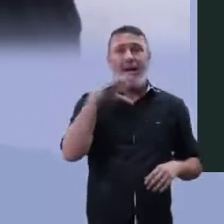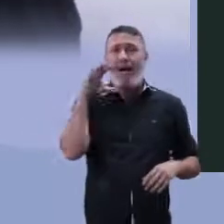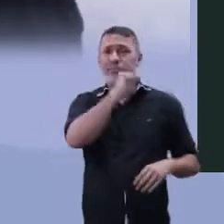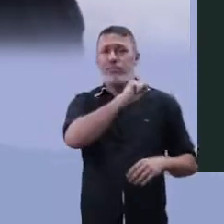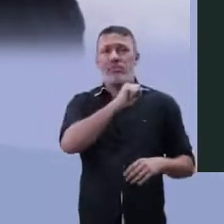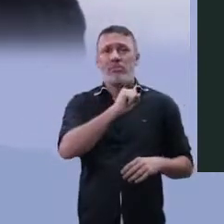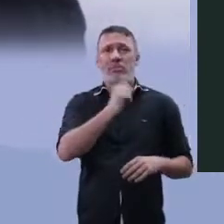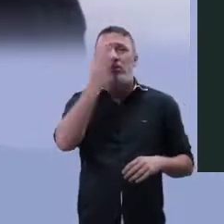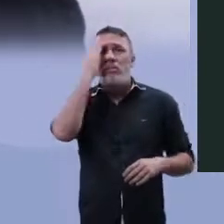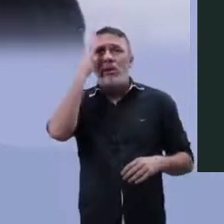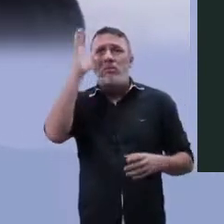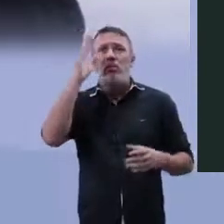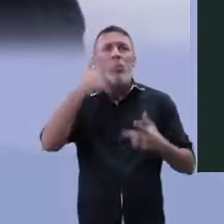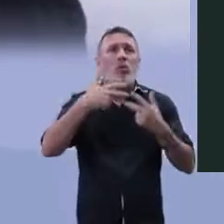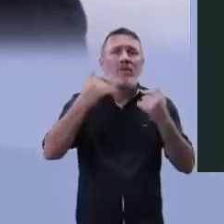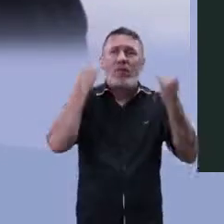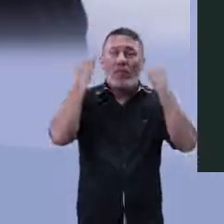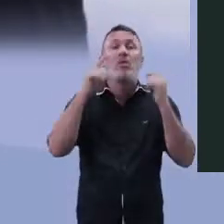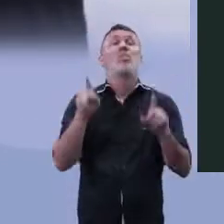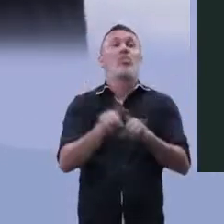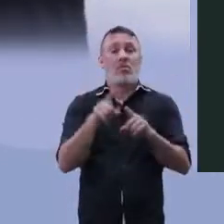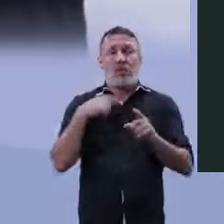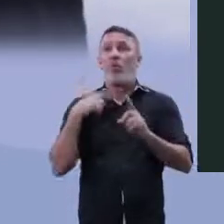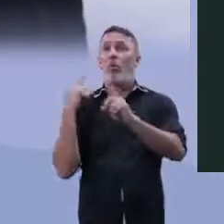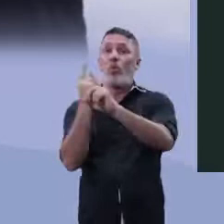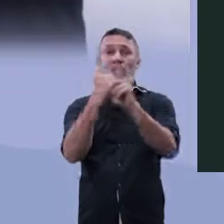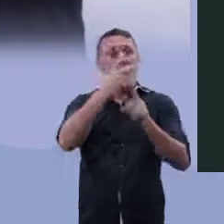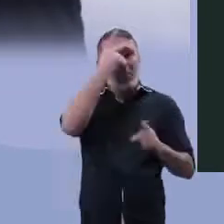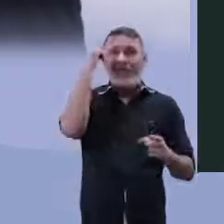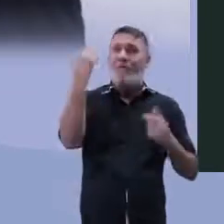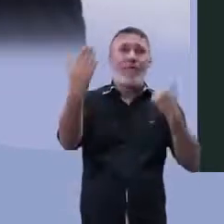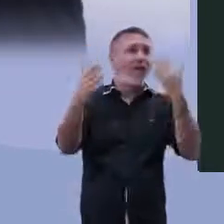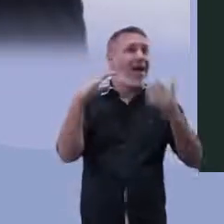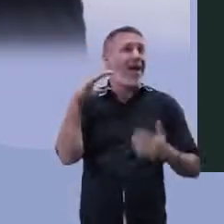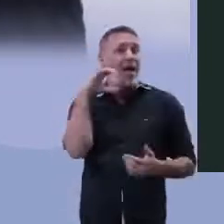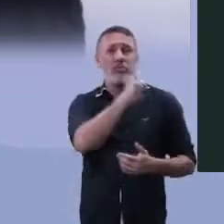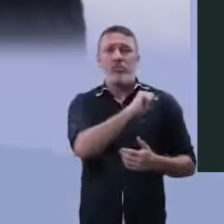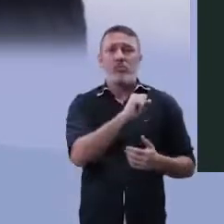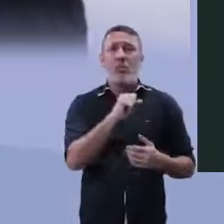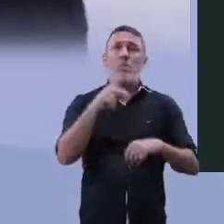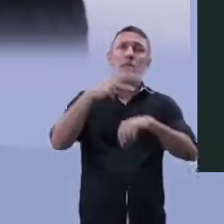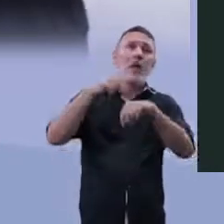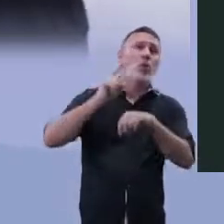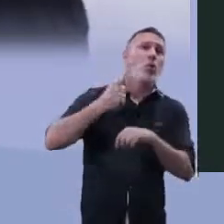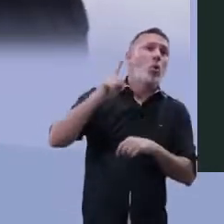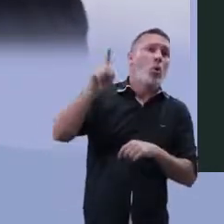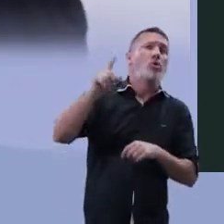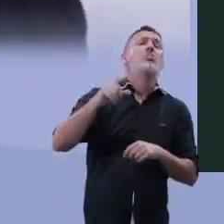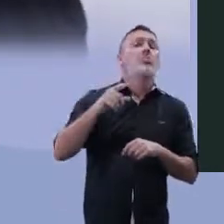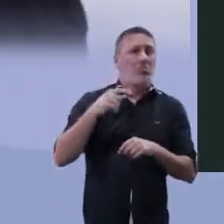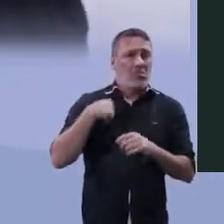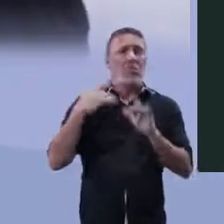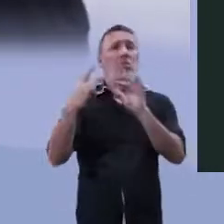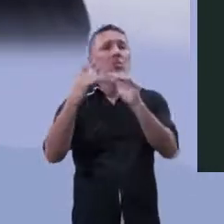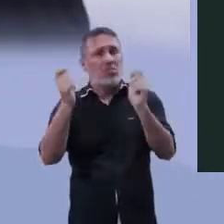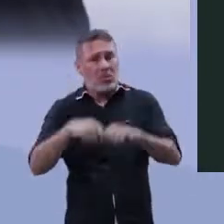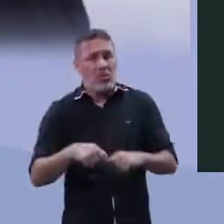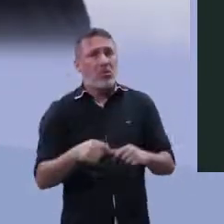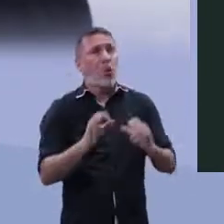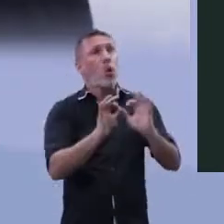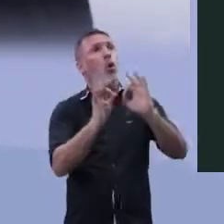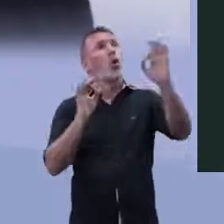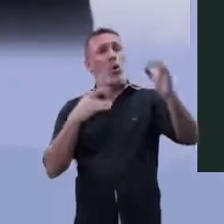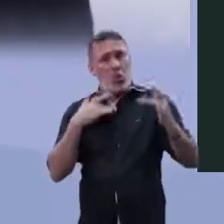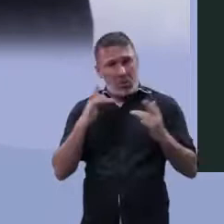me conecto rapidamente com outras regiões, né, me conecto com pessoas, estabeleço contatos com pessoas daquele país ou de